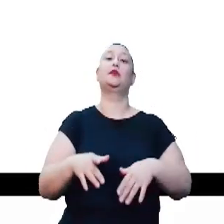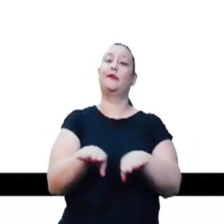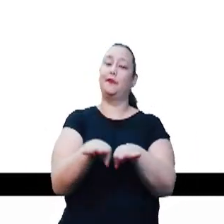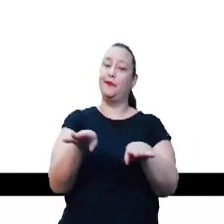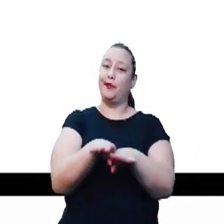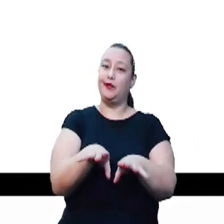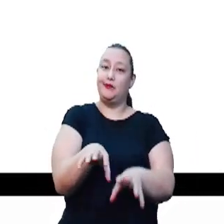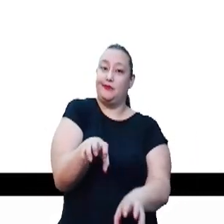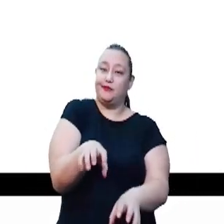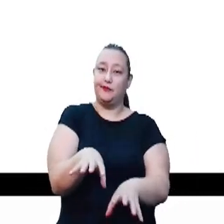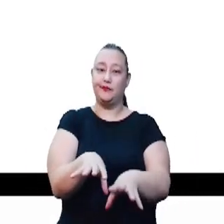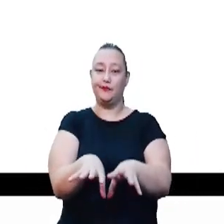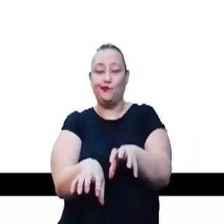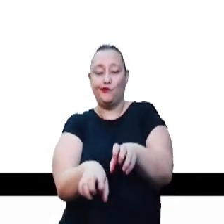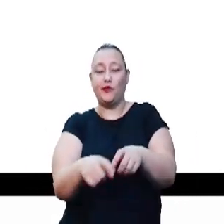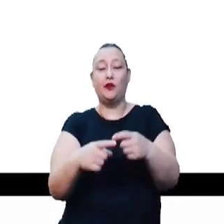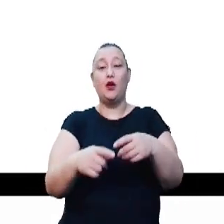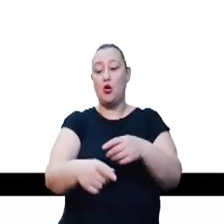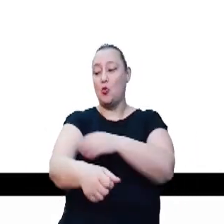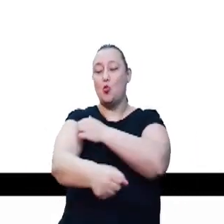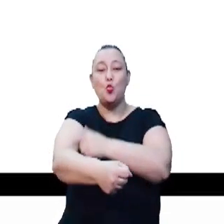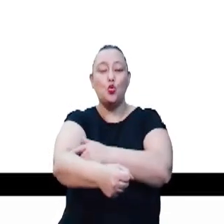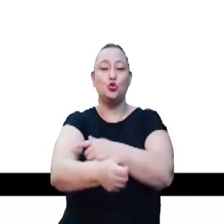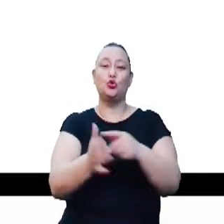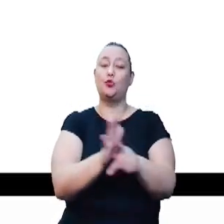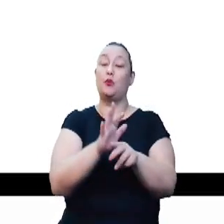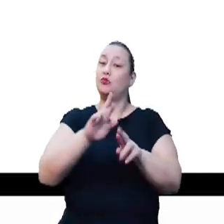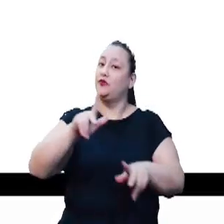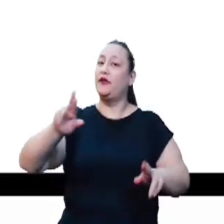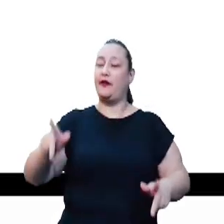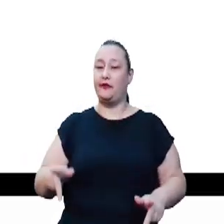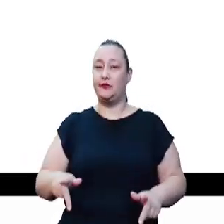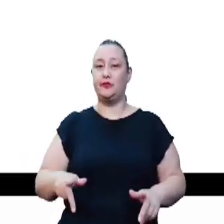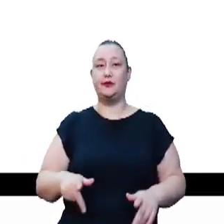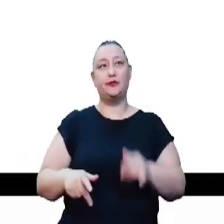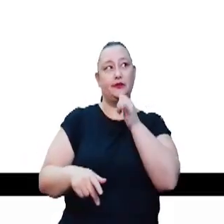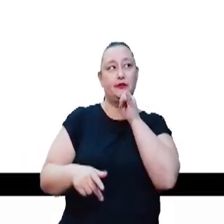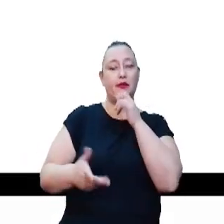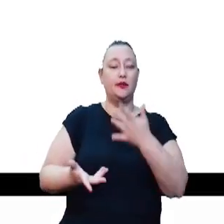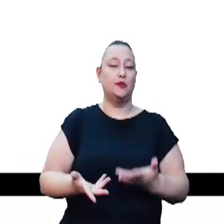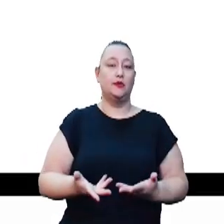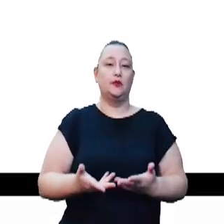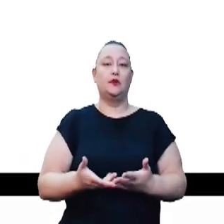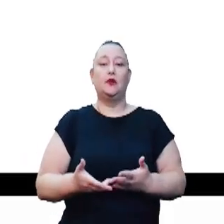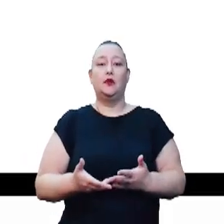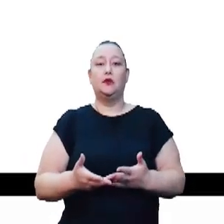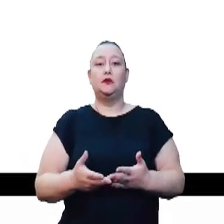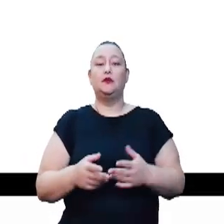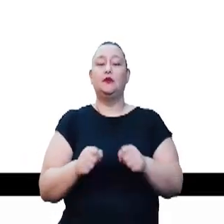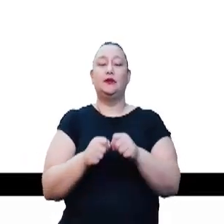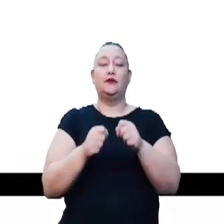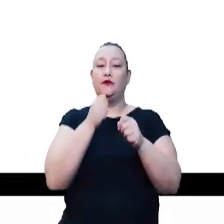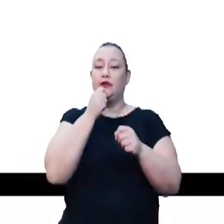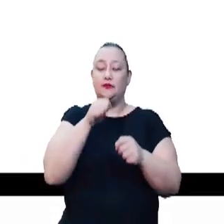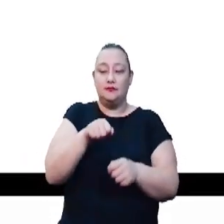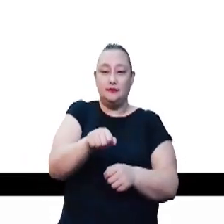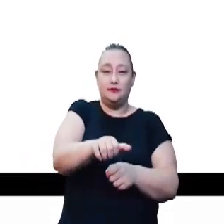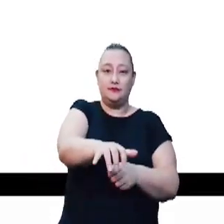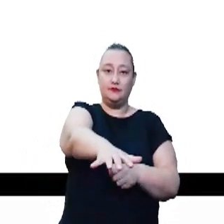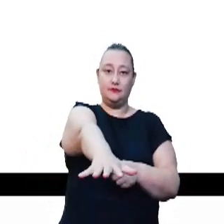contração involuntária, mas de músculos que fazem função diferente. Então, um exemplo, um músculo que faz esticar a perna, ele